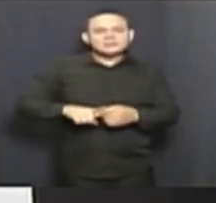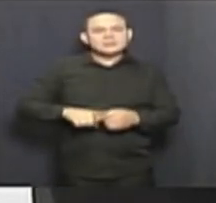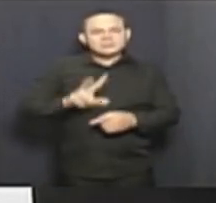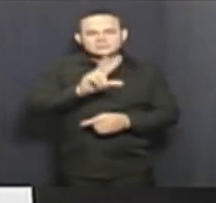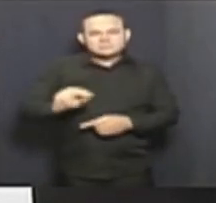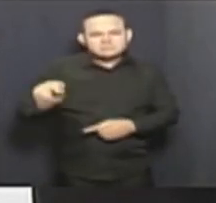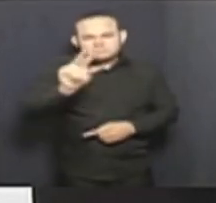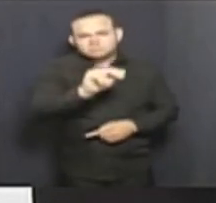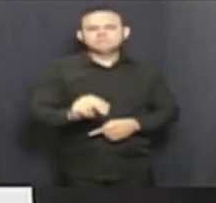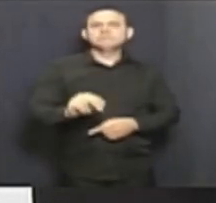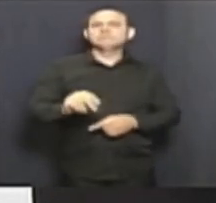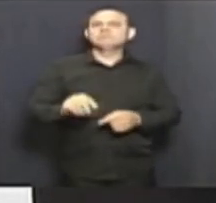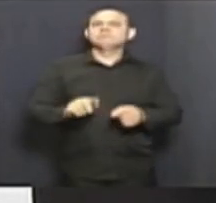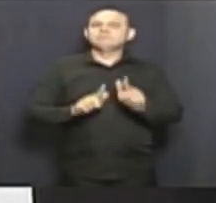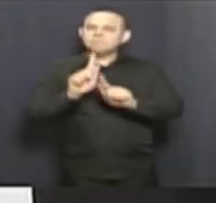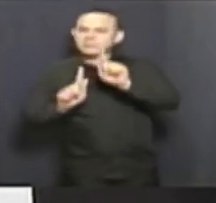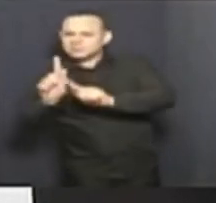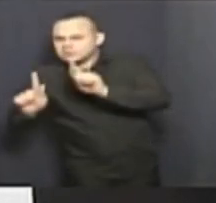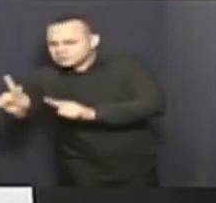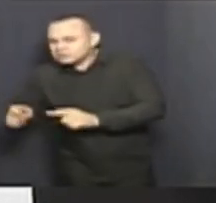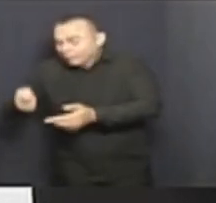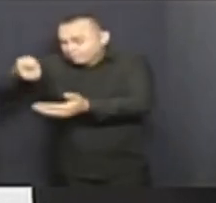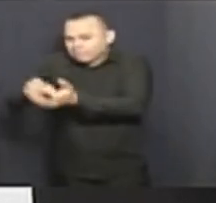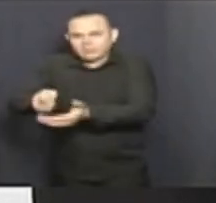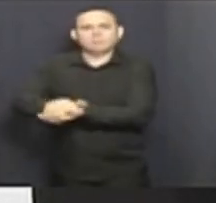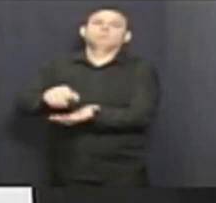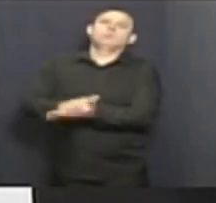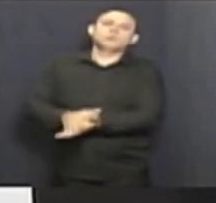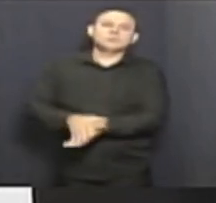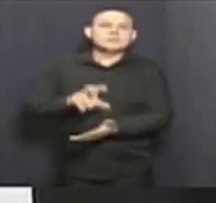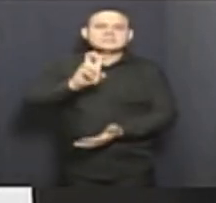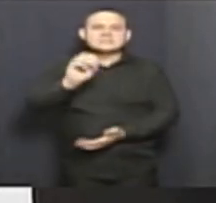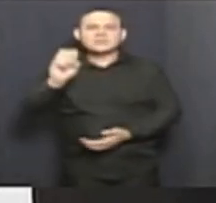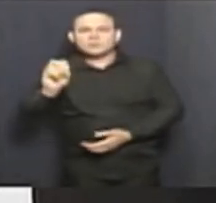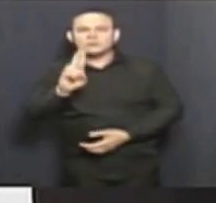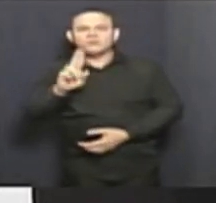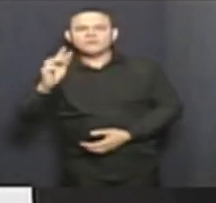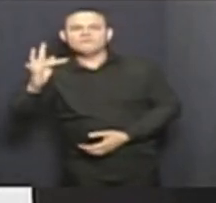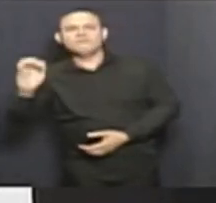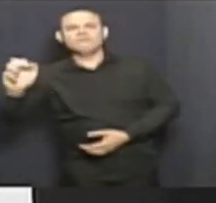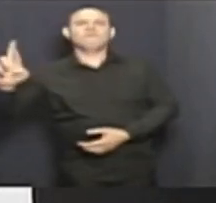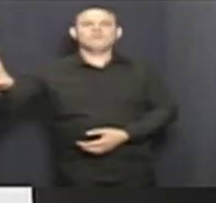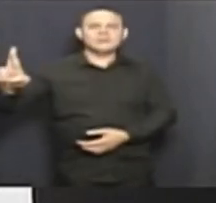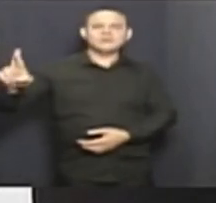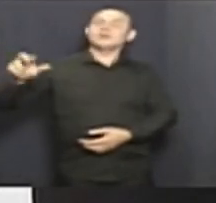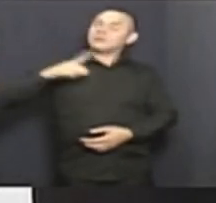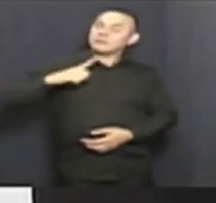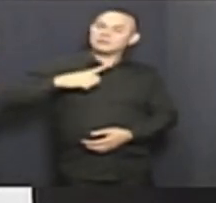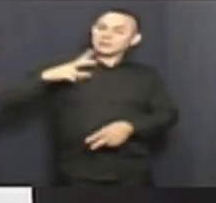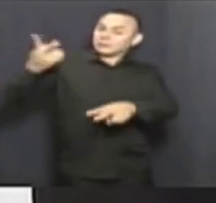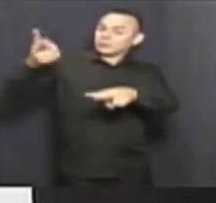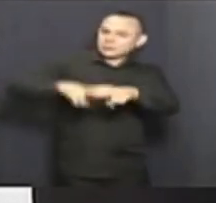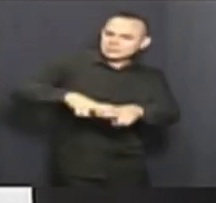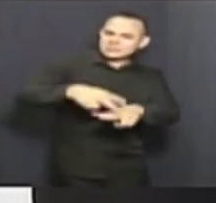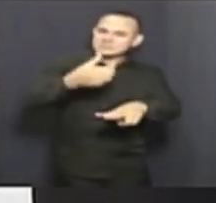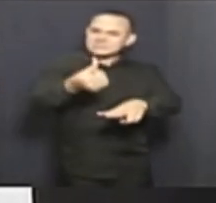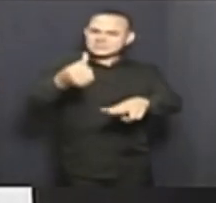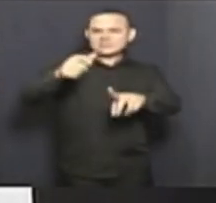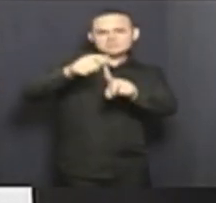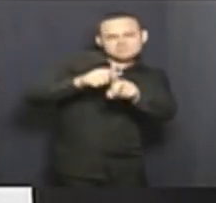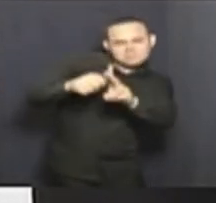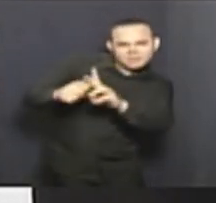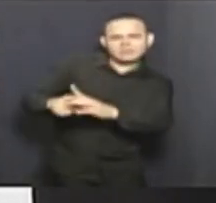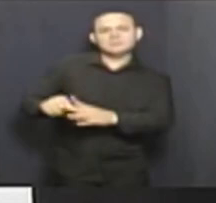de 50 100 mil ufirs e pegar de seis meses a um ano de cana para deixar de ser